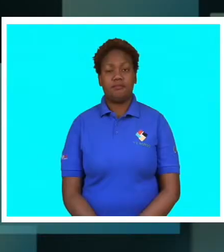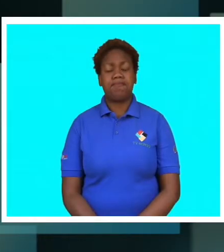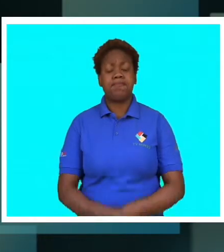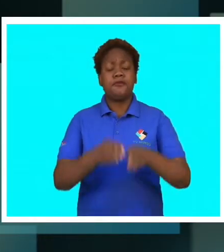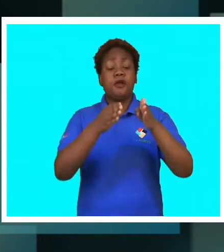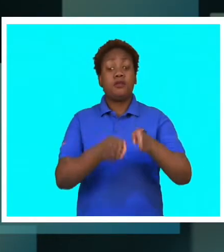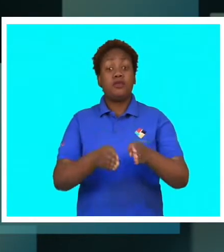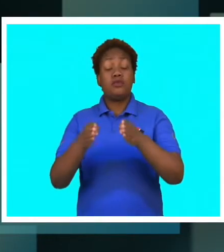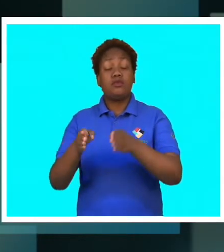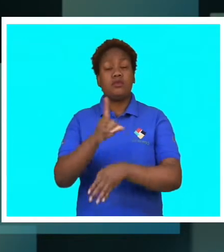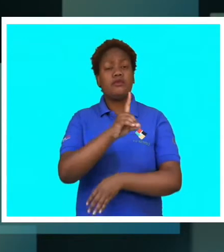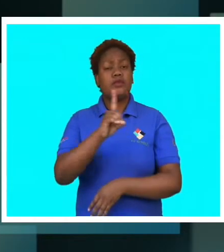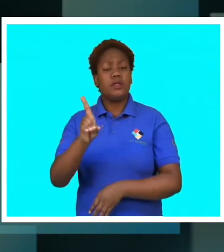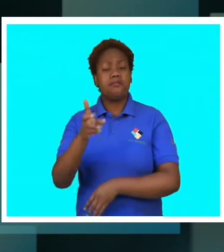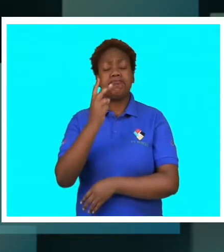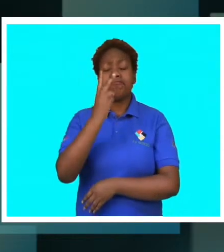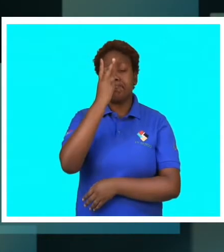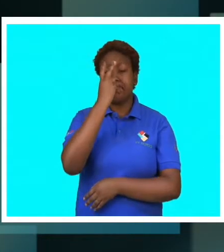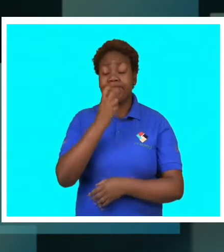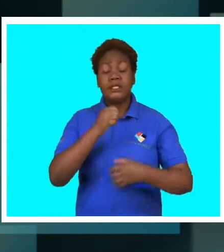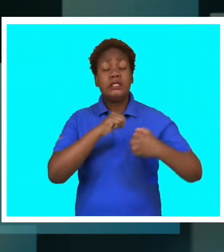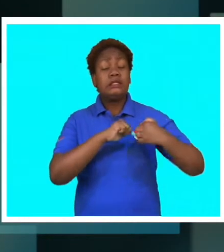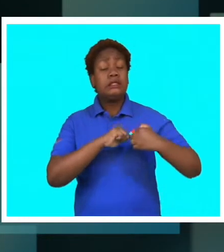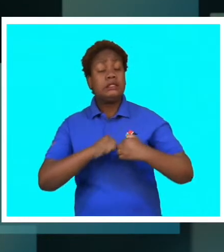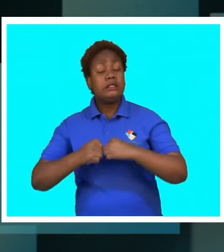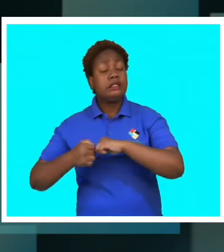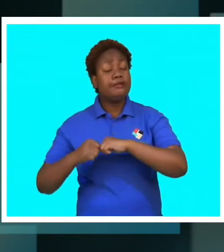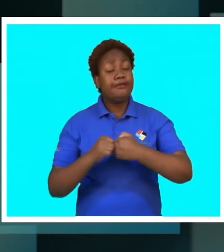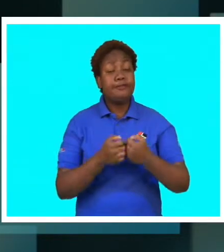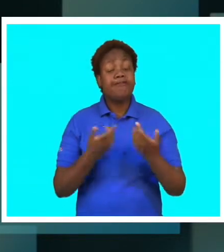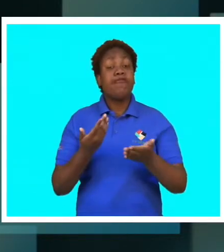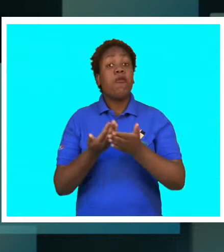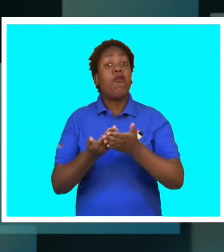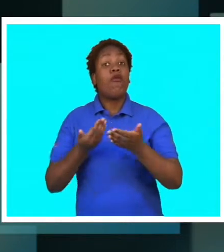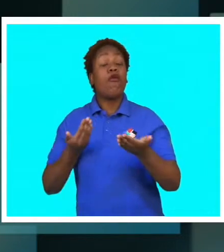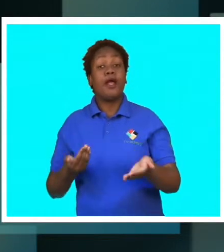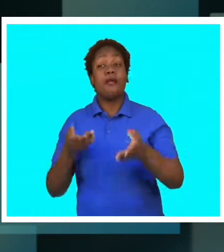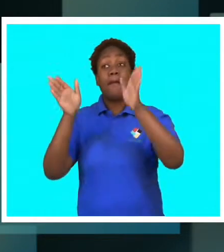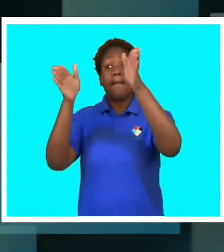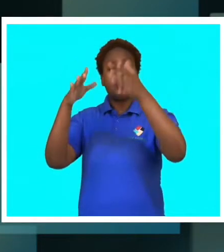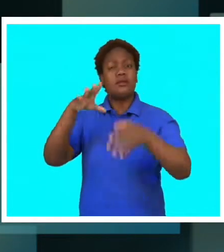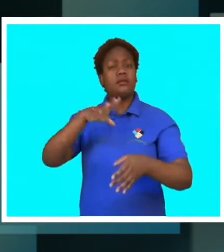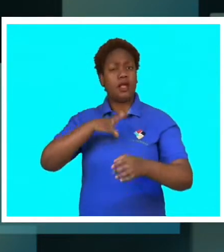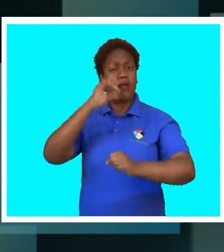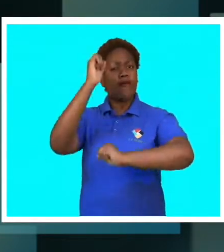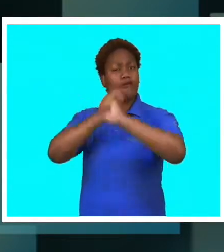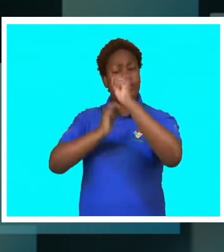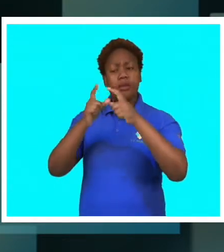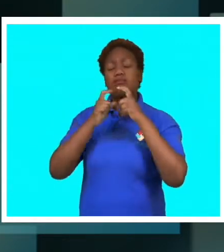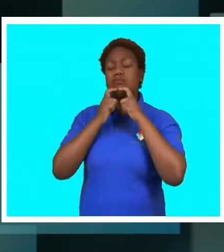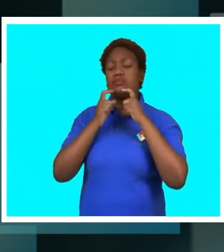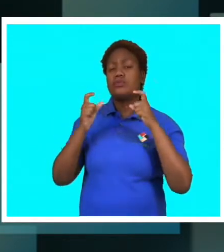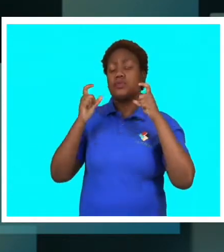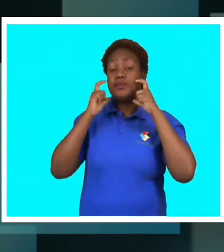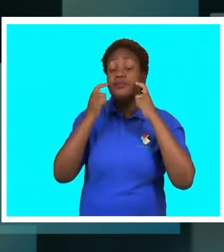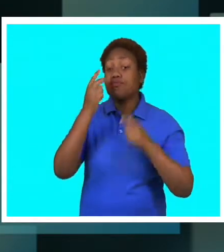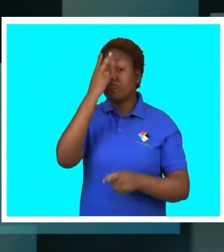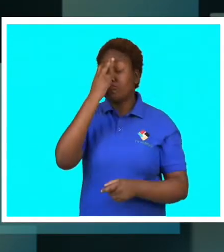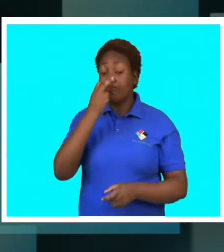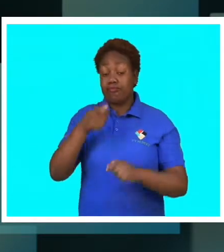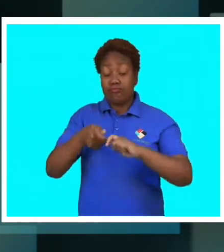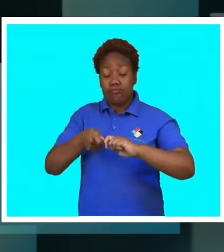Pessoas com deficiência visual desafiam o empresariado moçambicano a investir em fábricas de